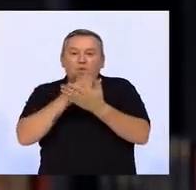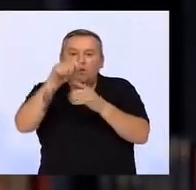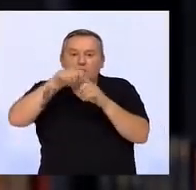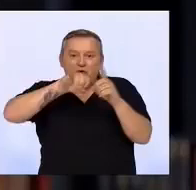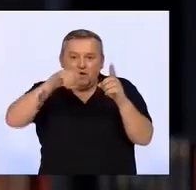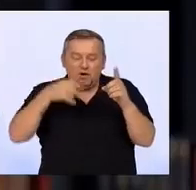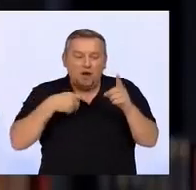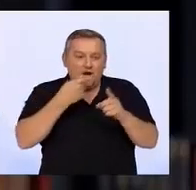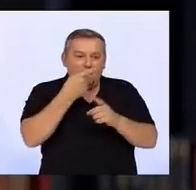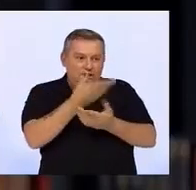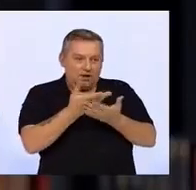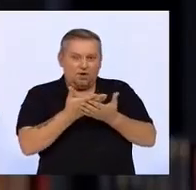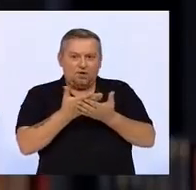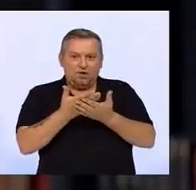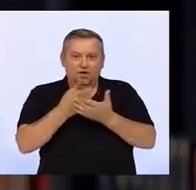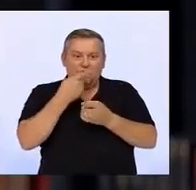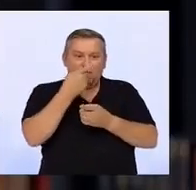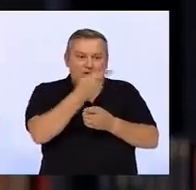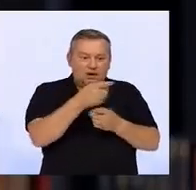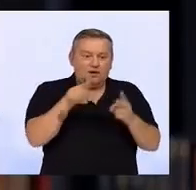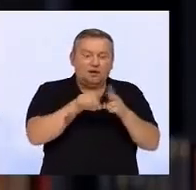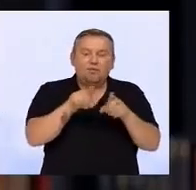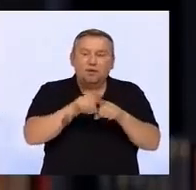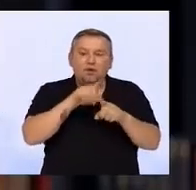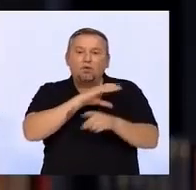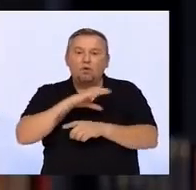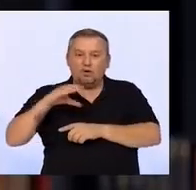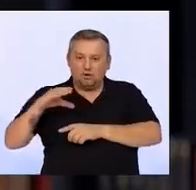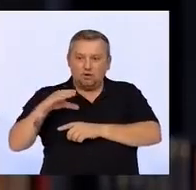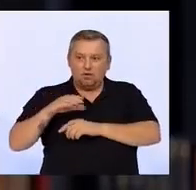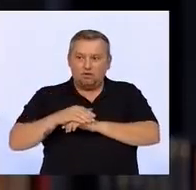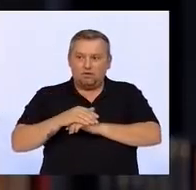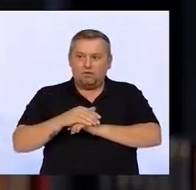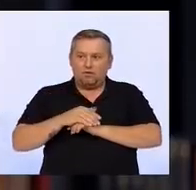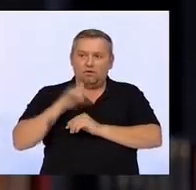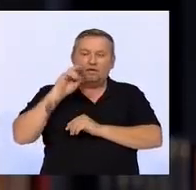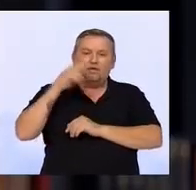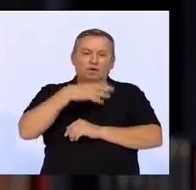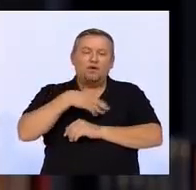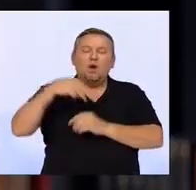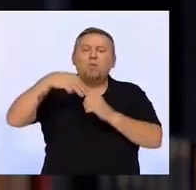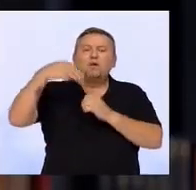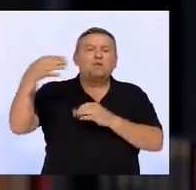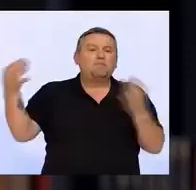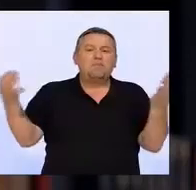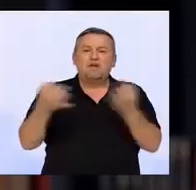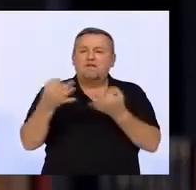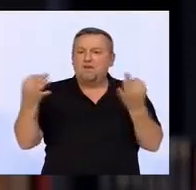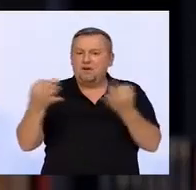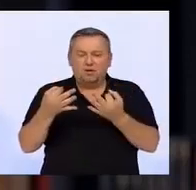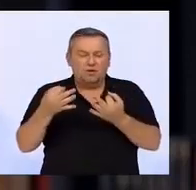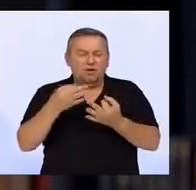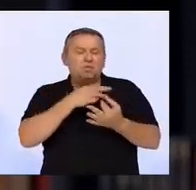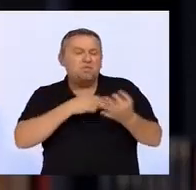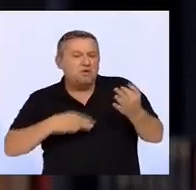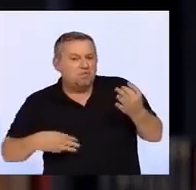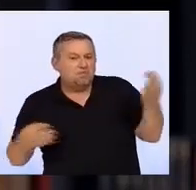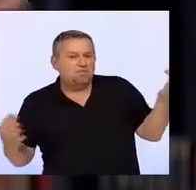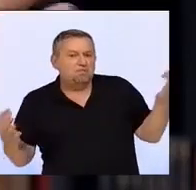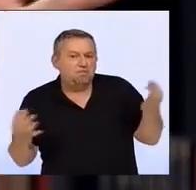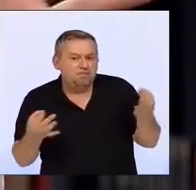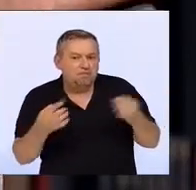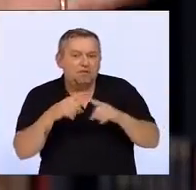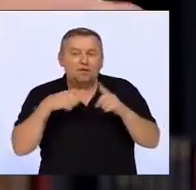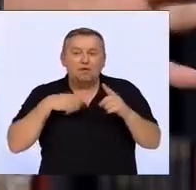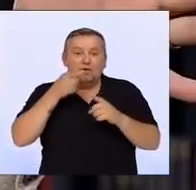falei isso para eles, para ele e para o seu coordenador, que é um filho do Boris Fausto, é um sujeito extraordinário, acho que é Sérgio Fausto. Vocês